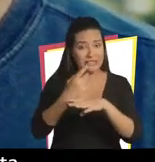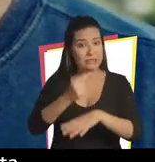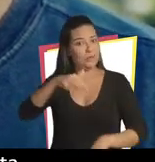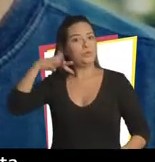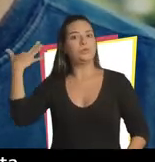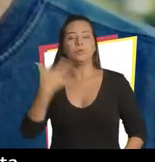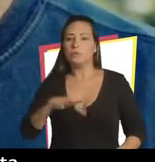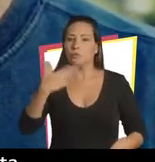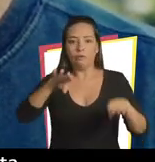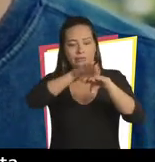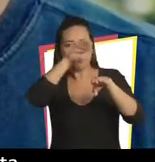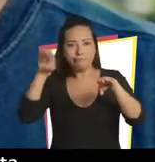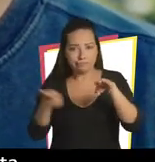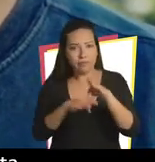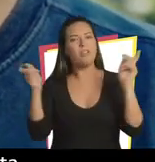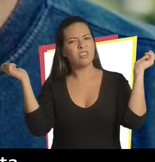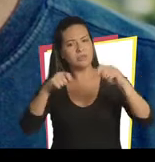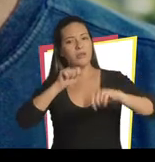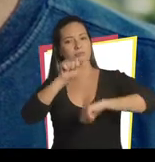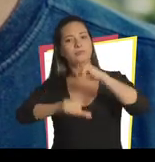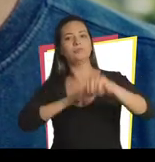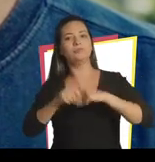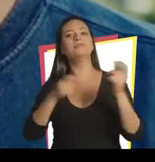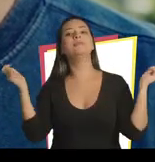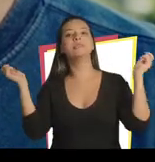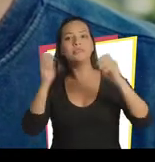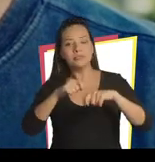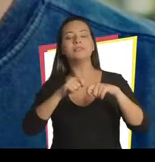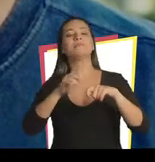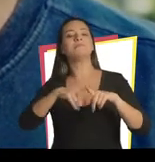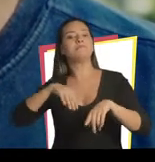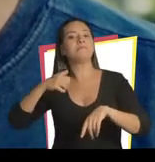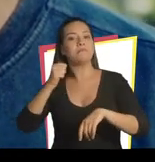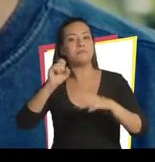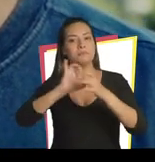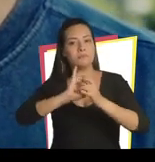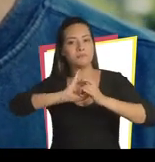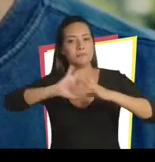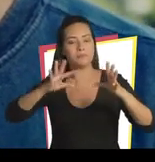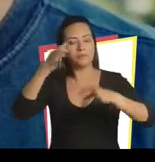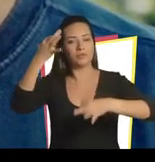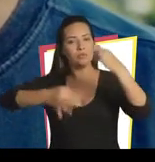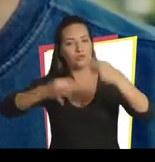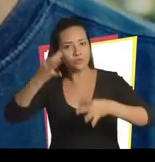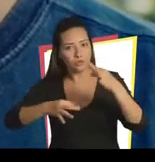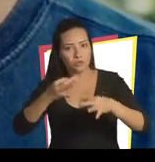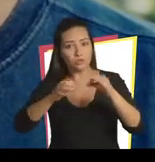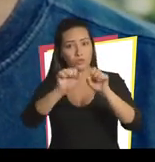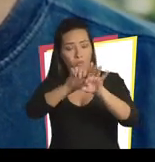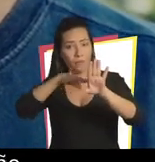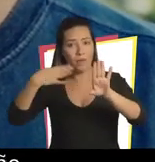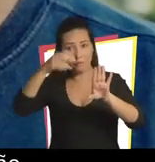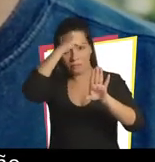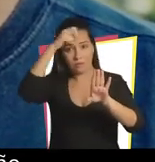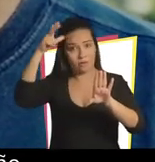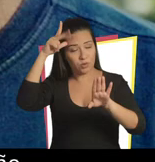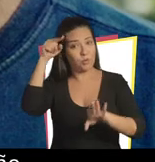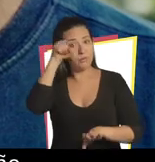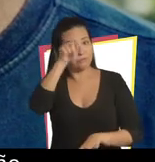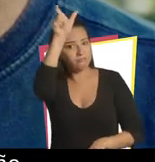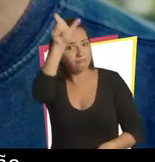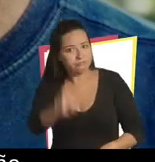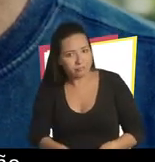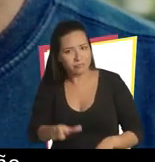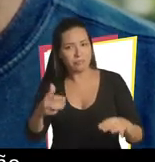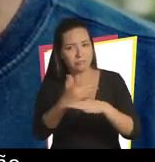sua cidade ficar mais cara e injusta. É possível mudar. É possível fazer o Rio mais democrático e justo. Vamos abrir a